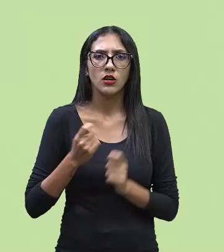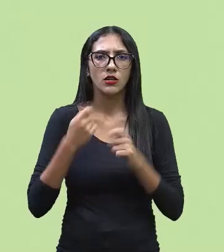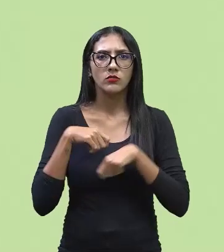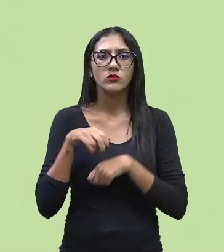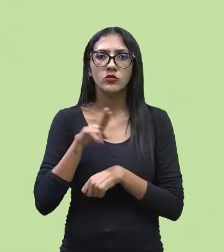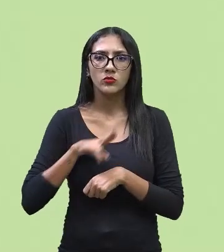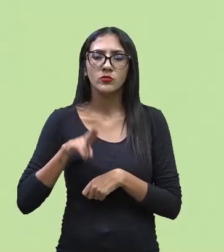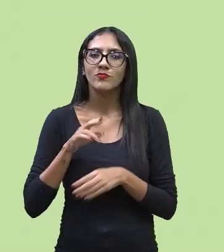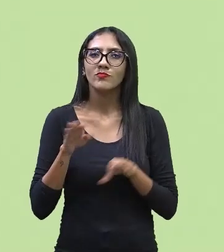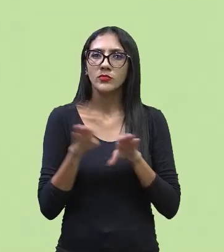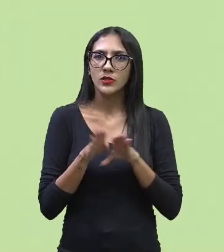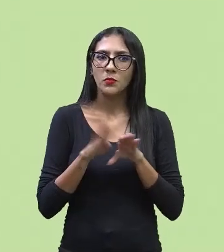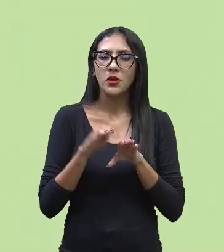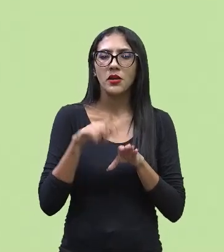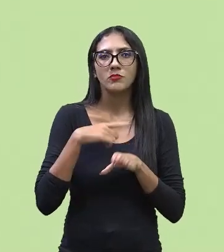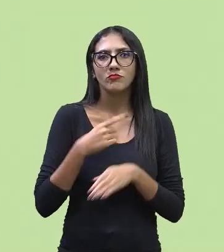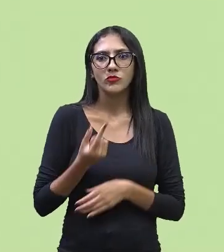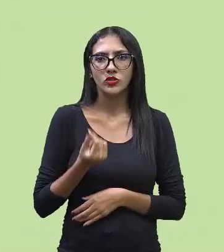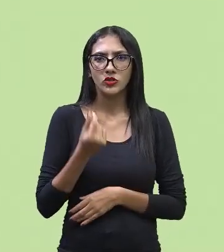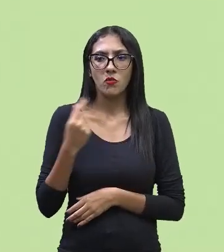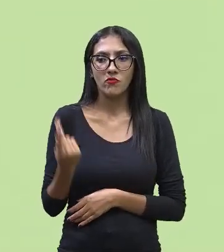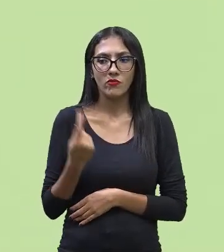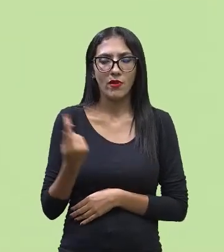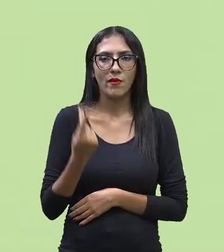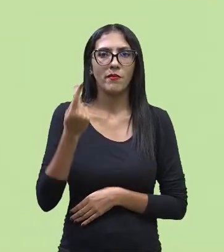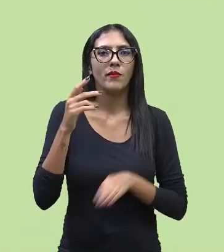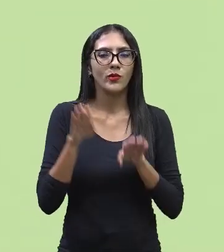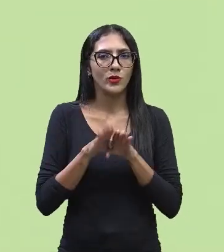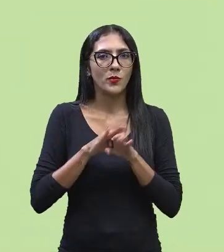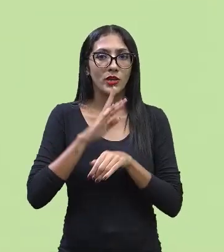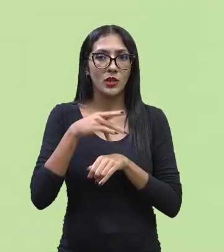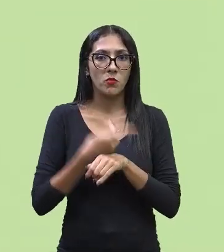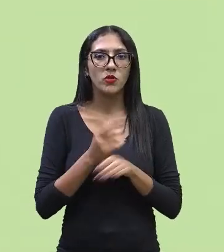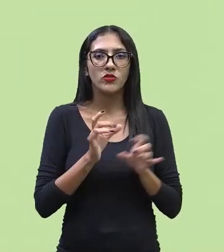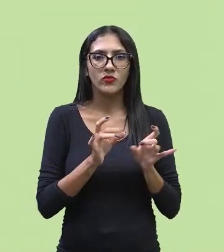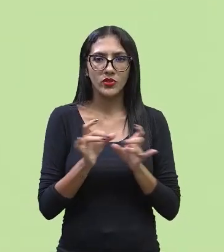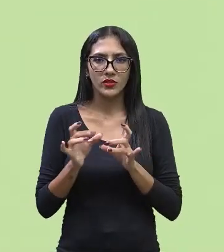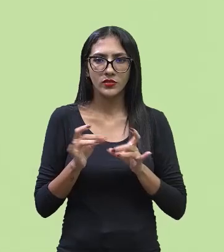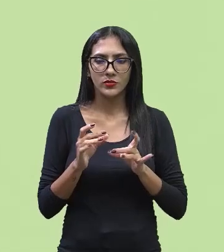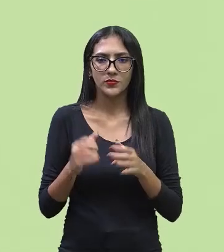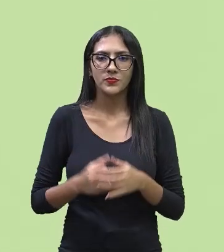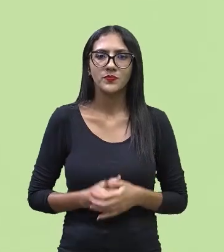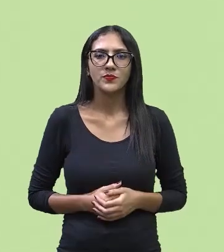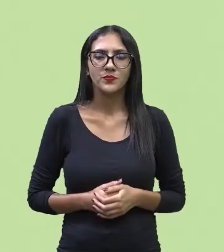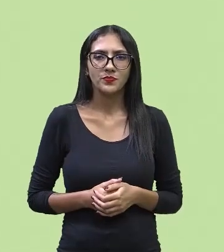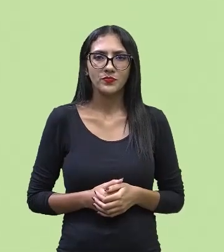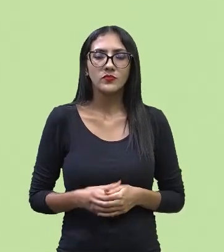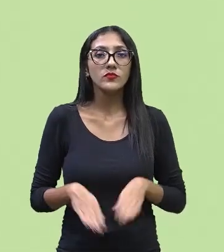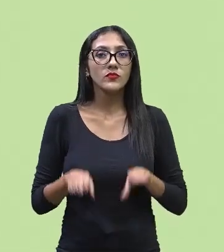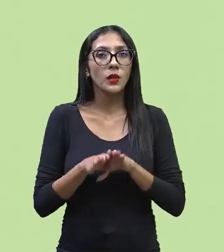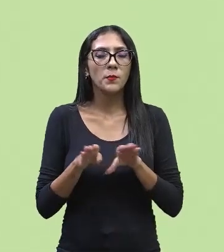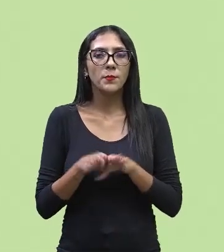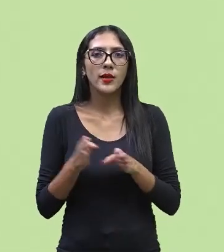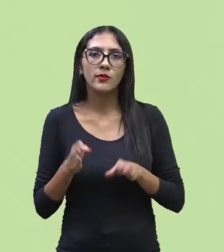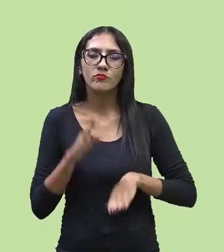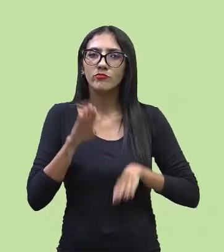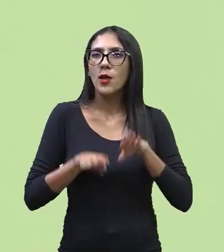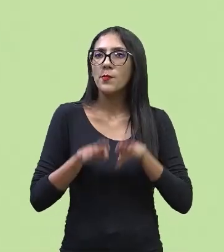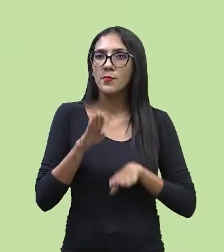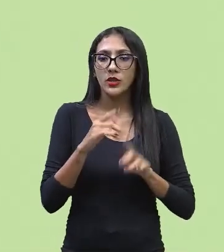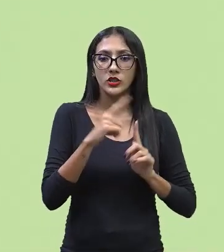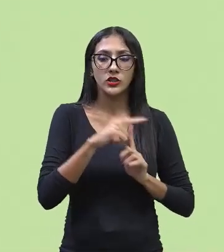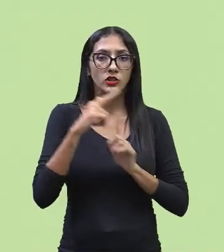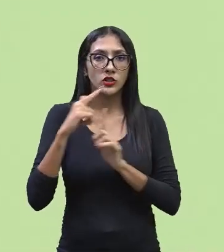acabe agregando um valor, né, comercial a essa peça. Bom, aí dependendo, né, do tipo de metal